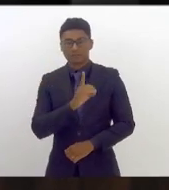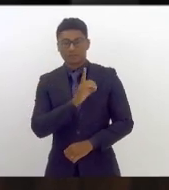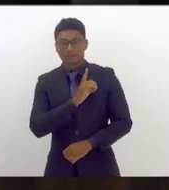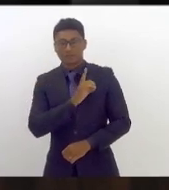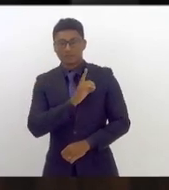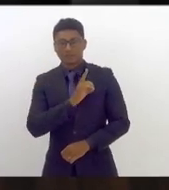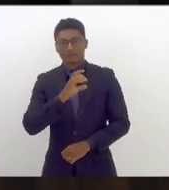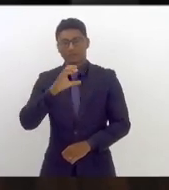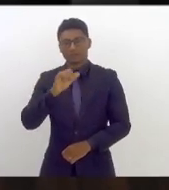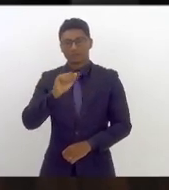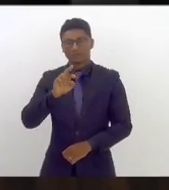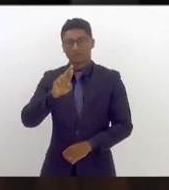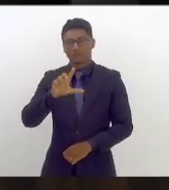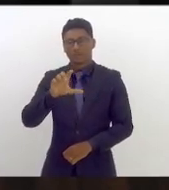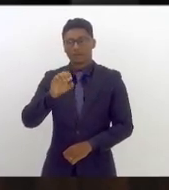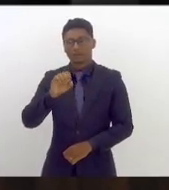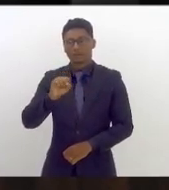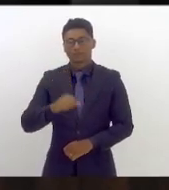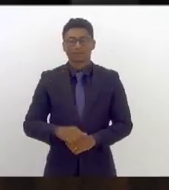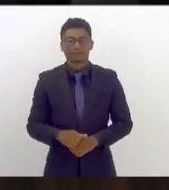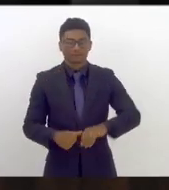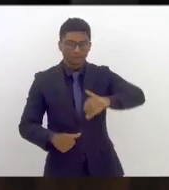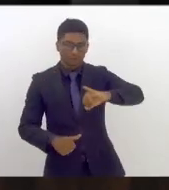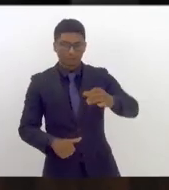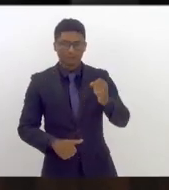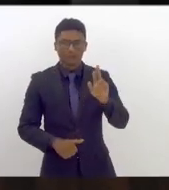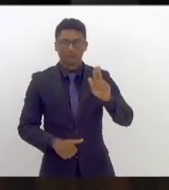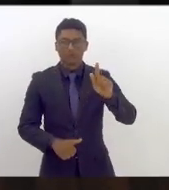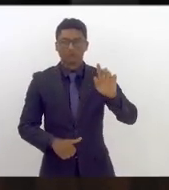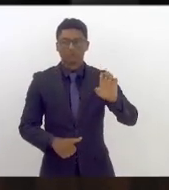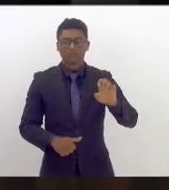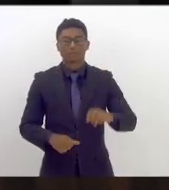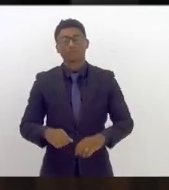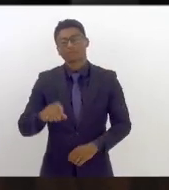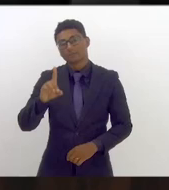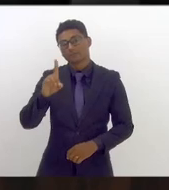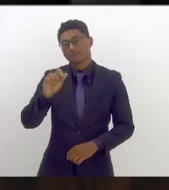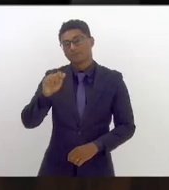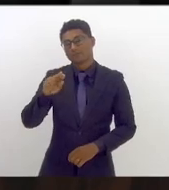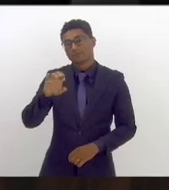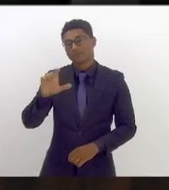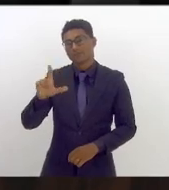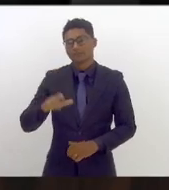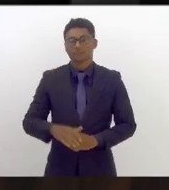Augusto, Jorge Felipe Neto, Daniel Librelon, Val, Deci,